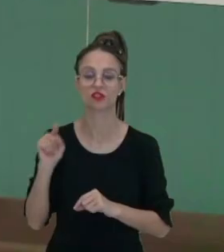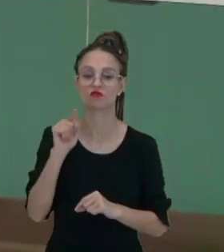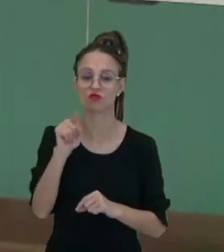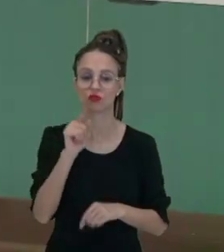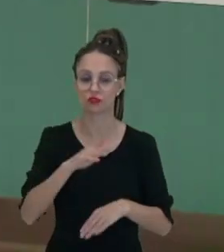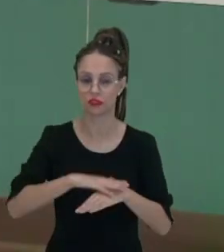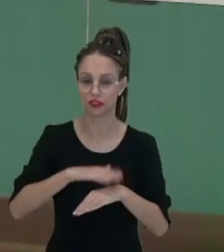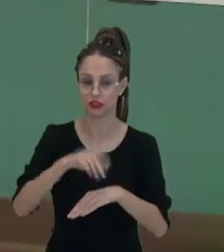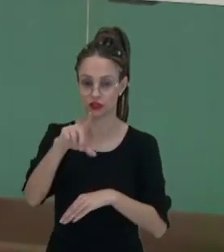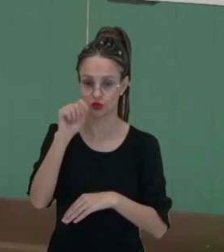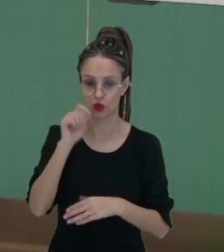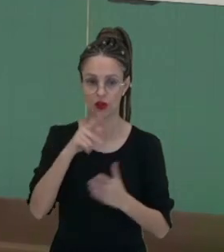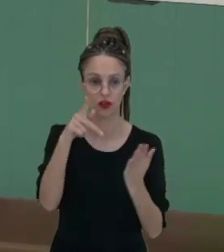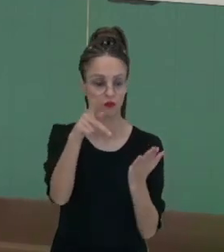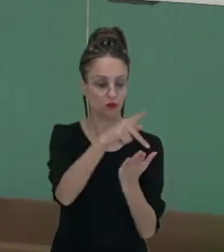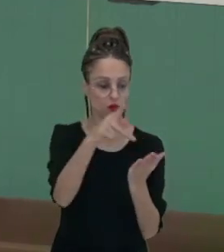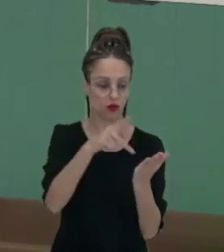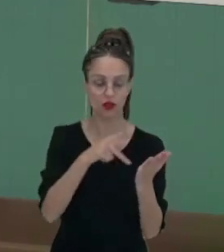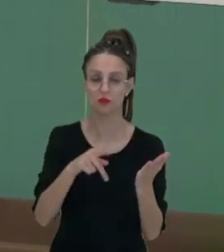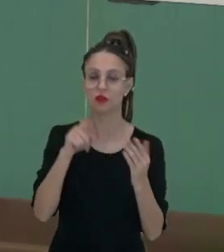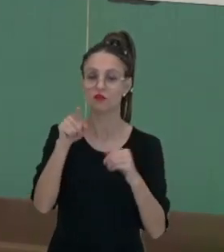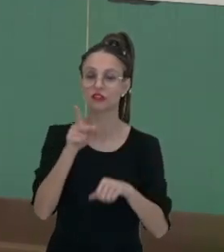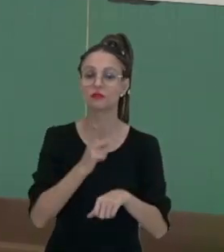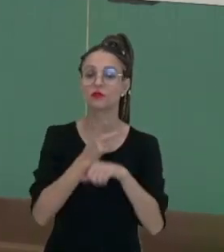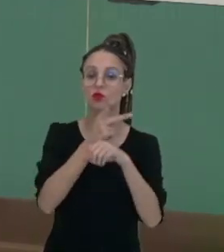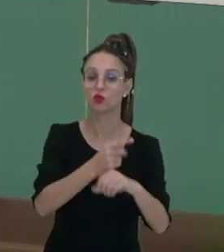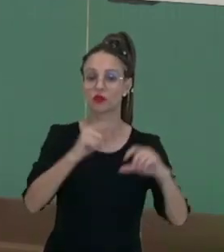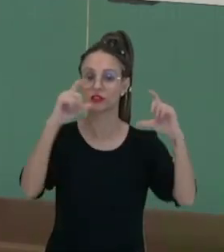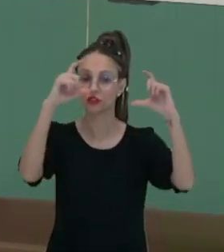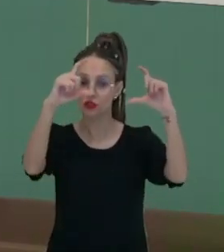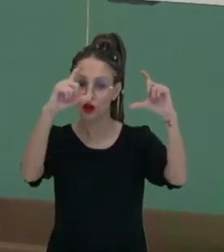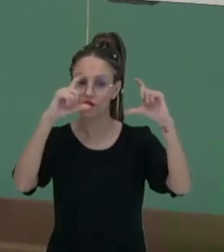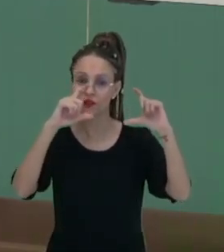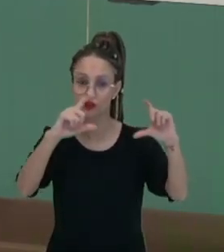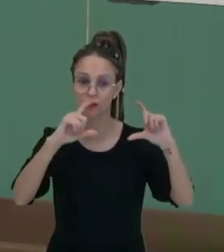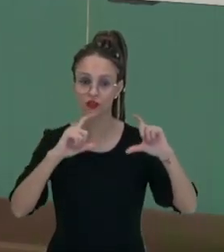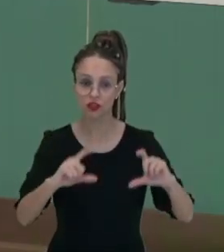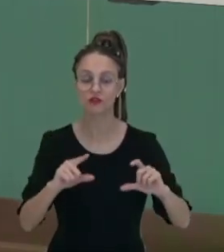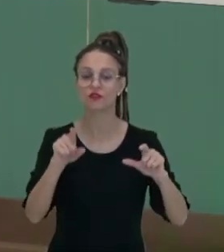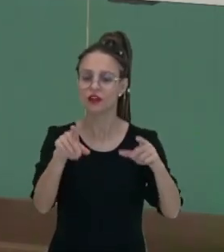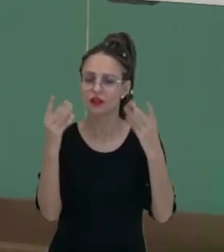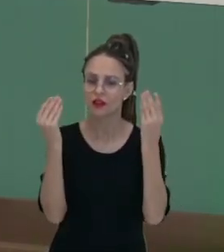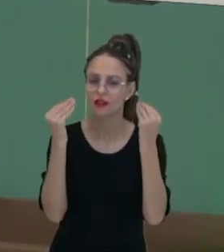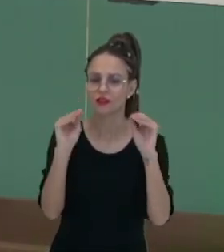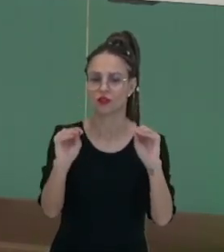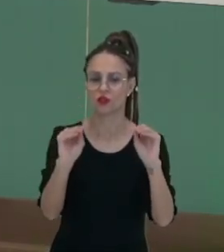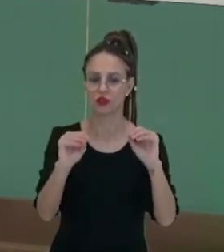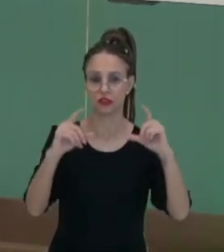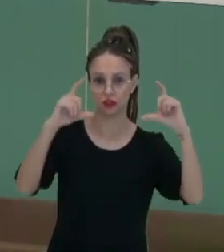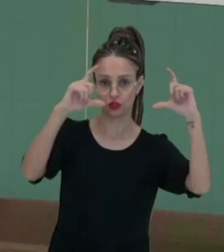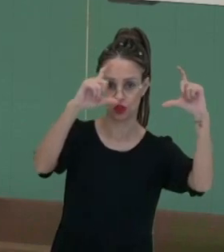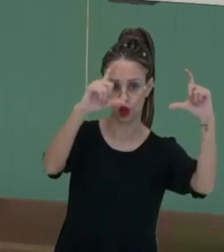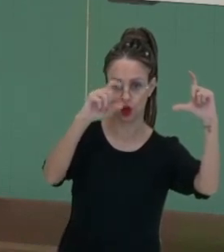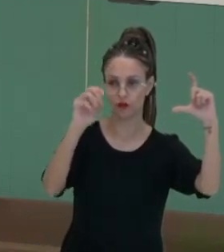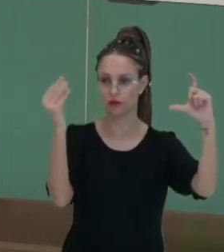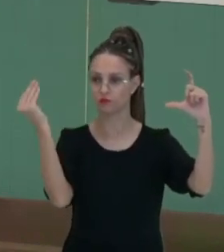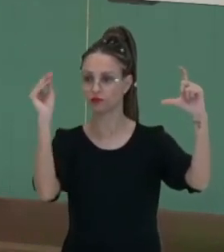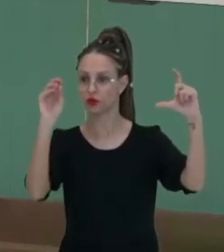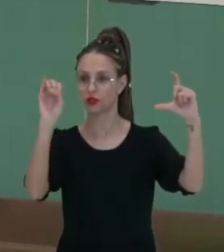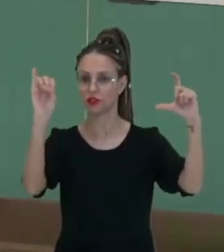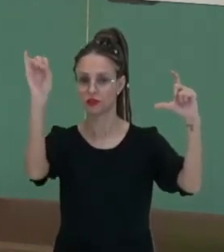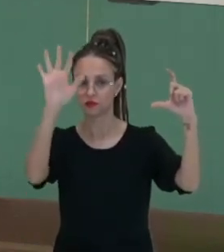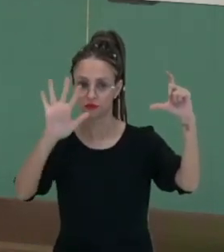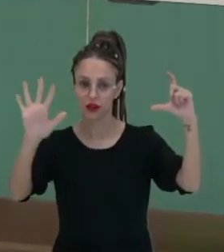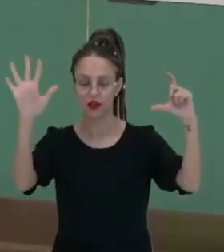escolher um poema, procure por estrofes, né? E vá colocando cada estrofe, né? O agrupamento de